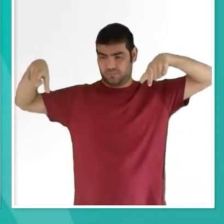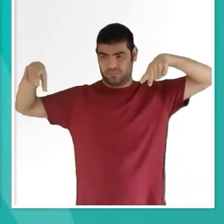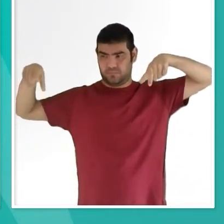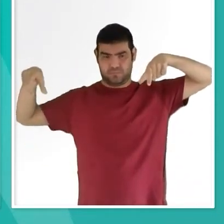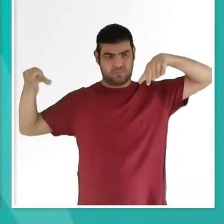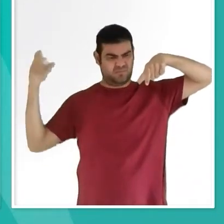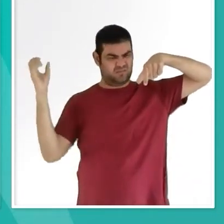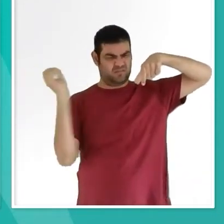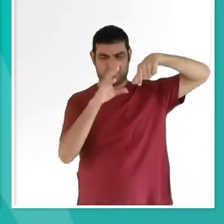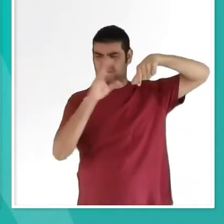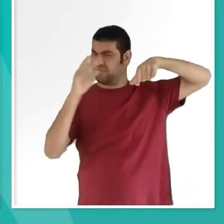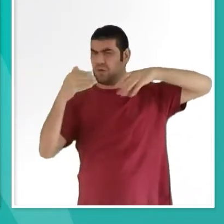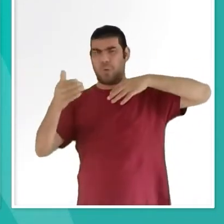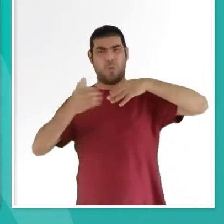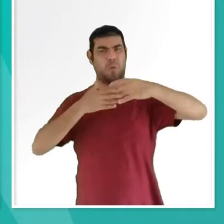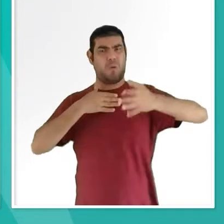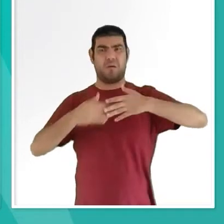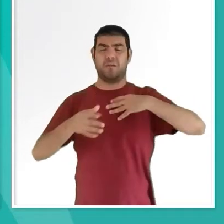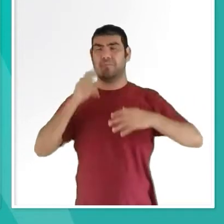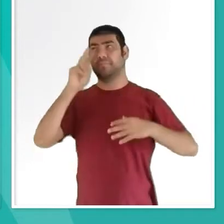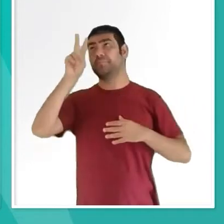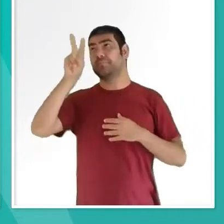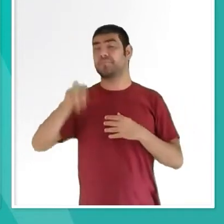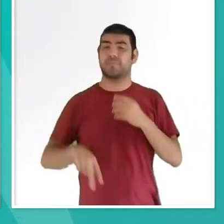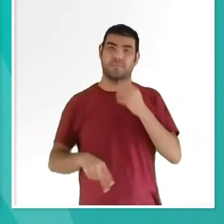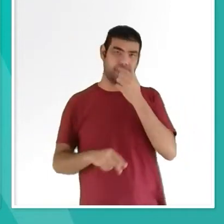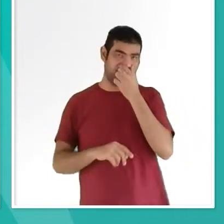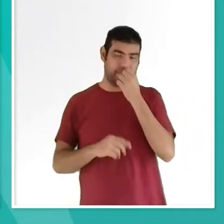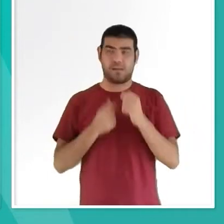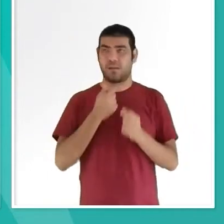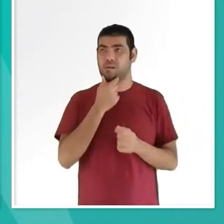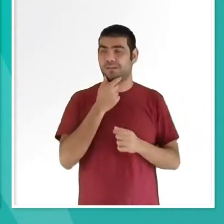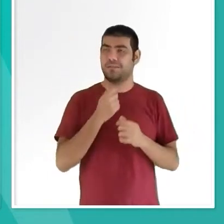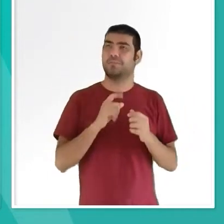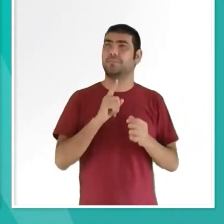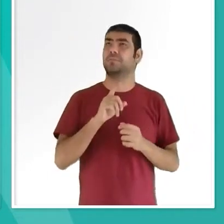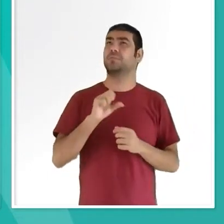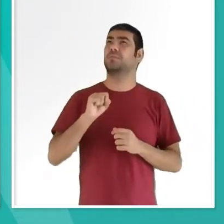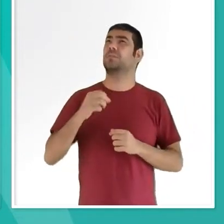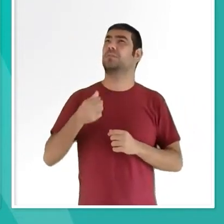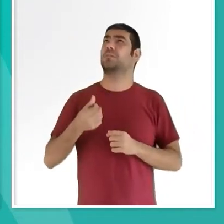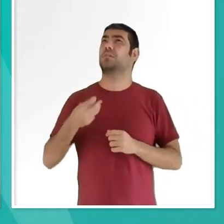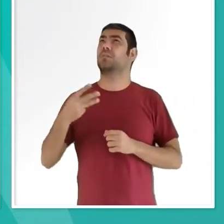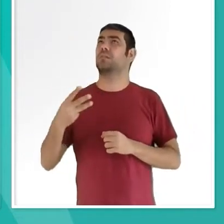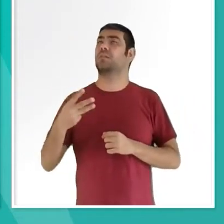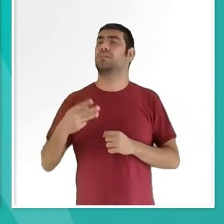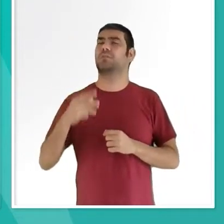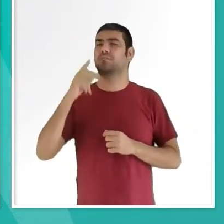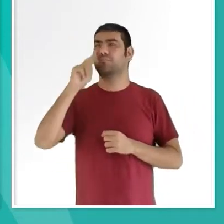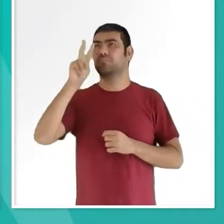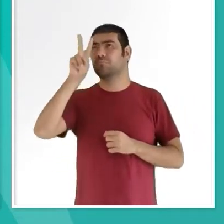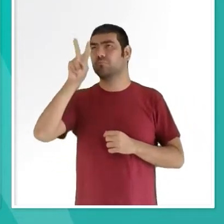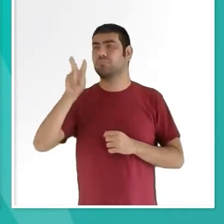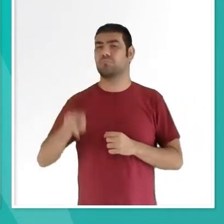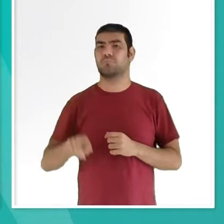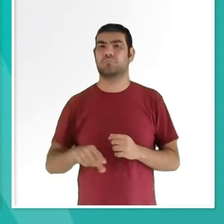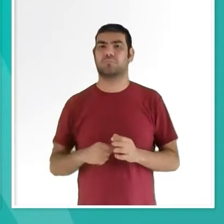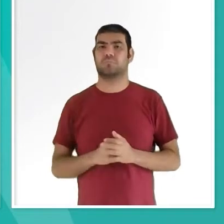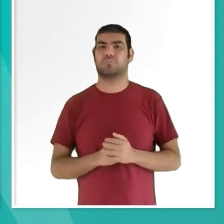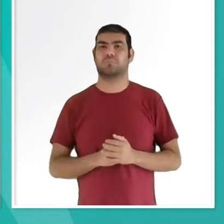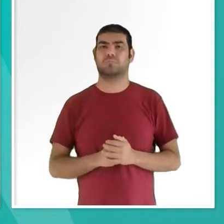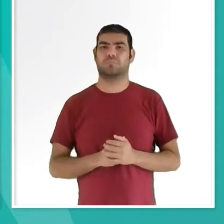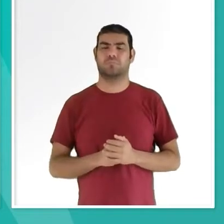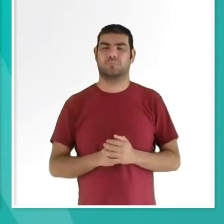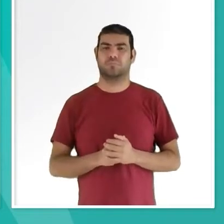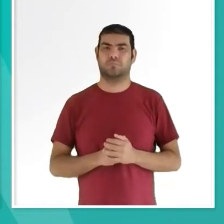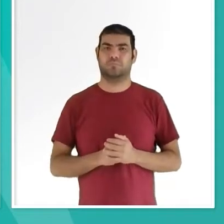Foi na Inglaterra, em 1863, que o futebol realmente começou a tomar forma. Então, antes